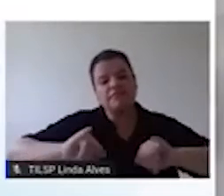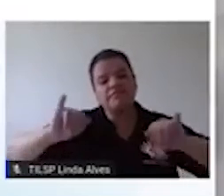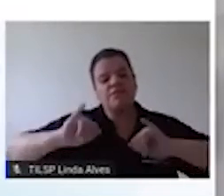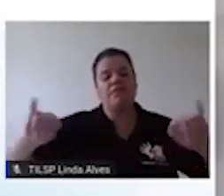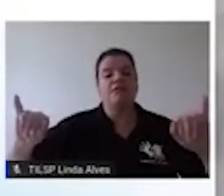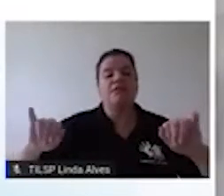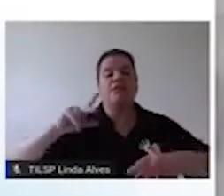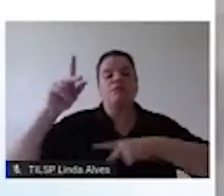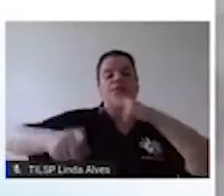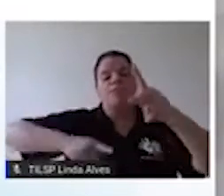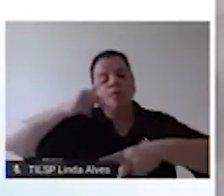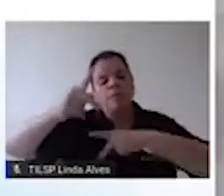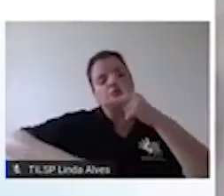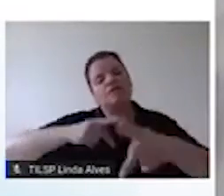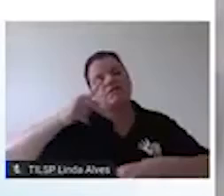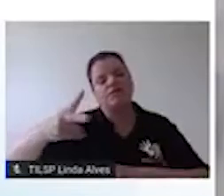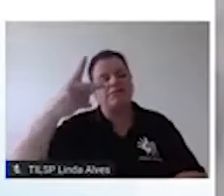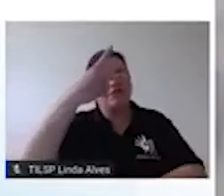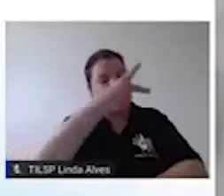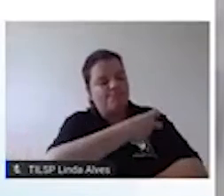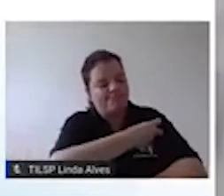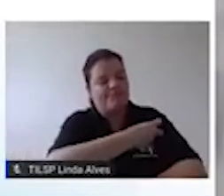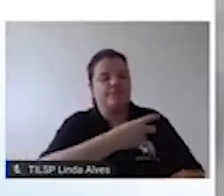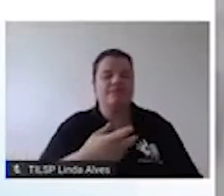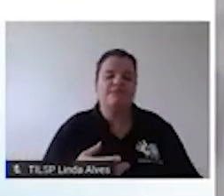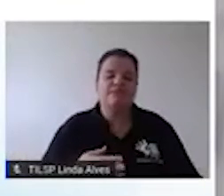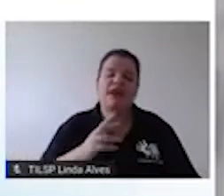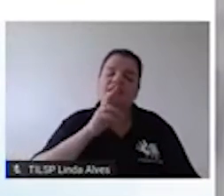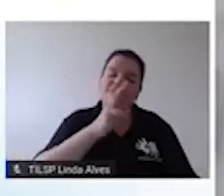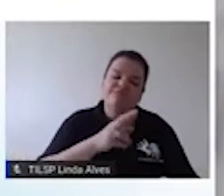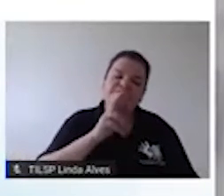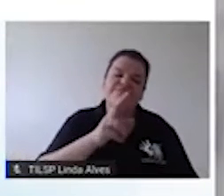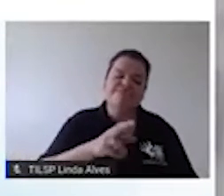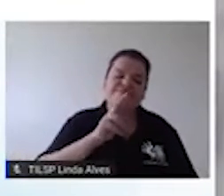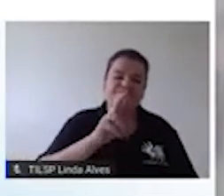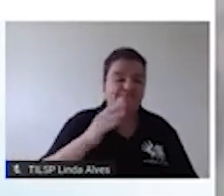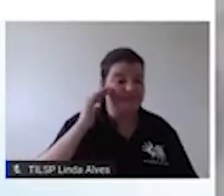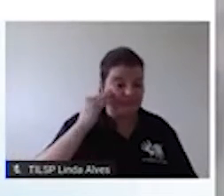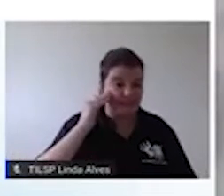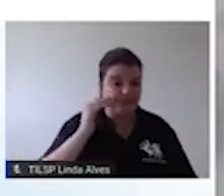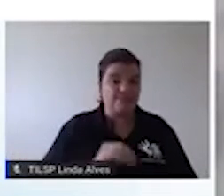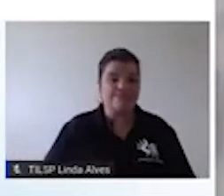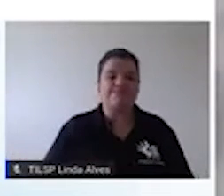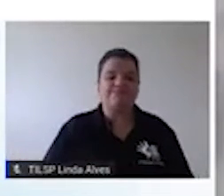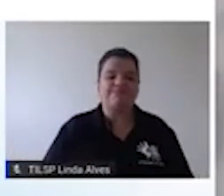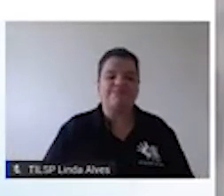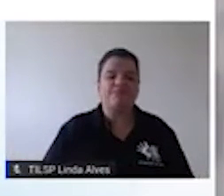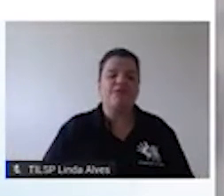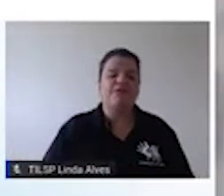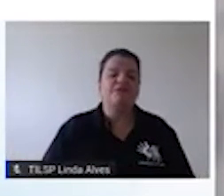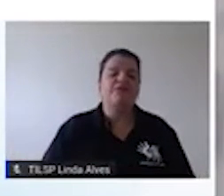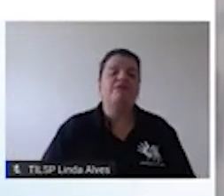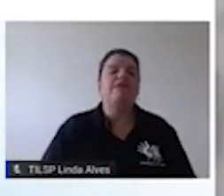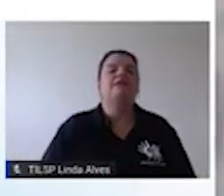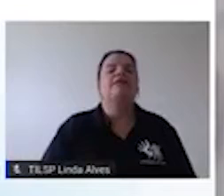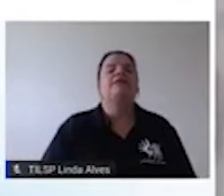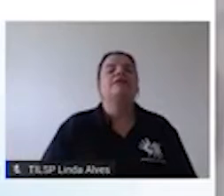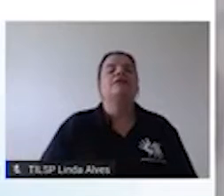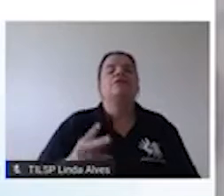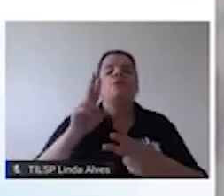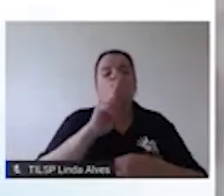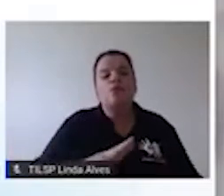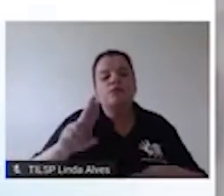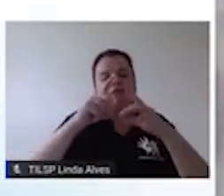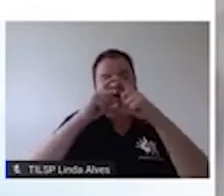da população for efetivamente vacinado. Entendeu? Então, usar máscara,